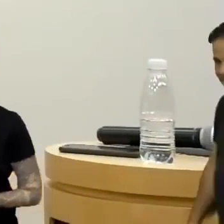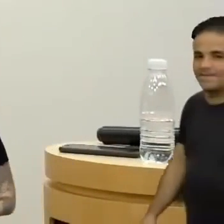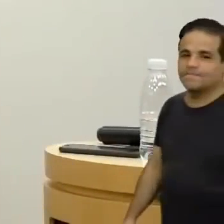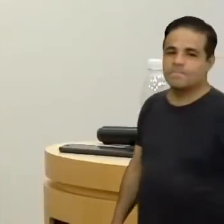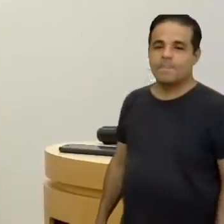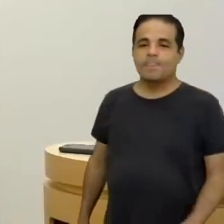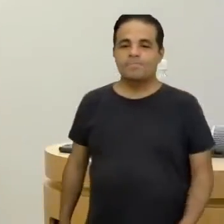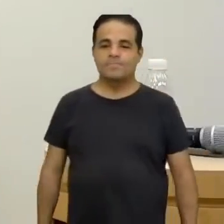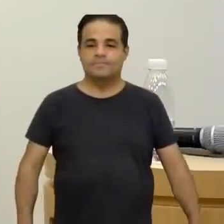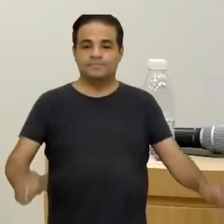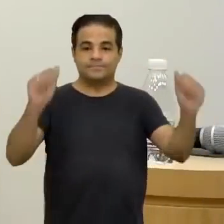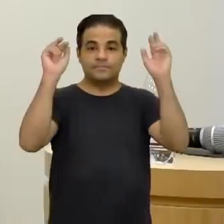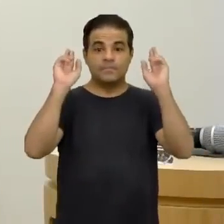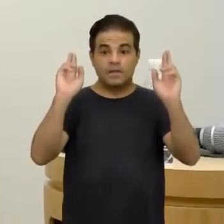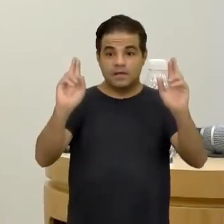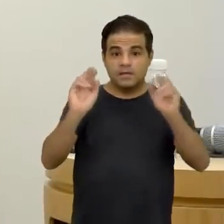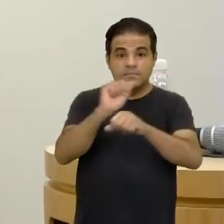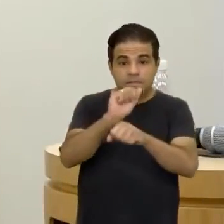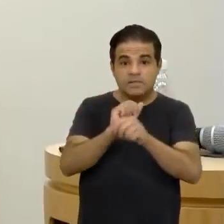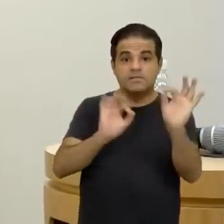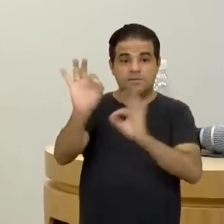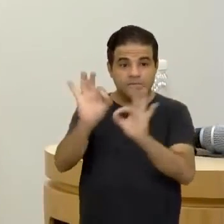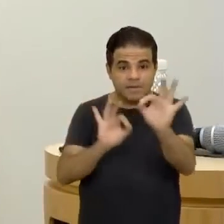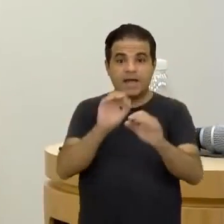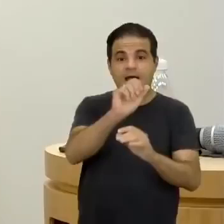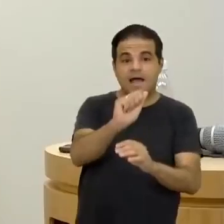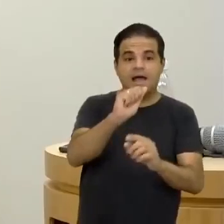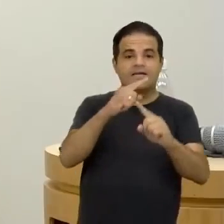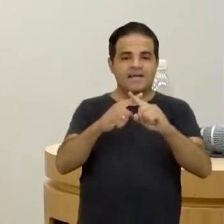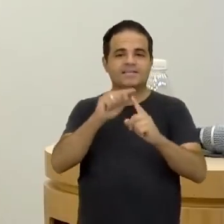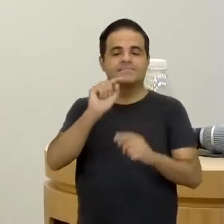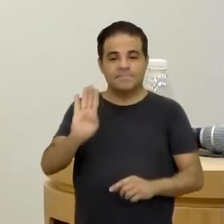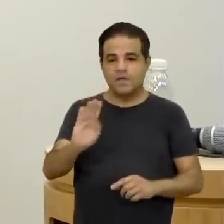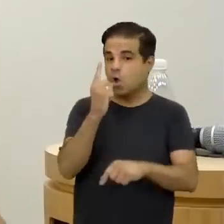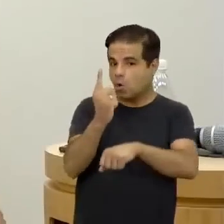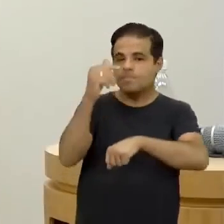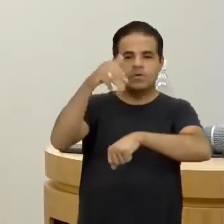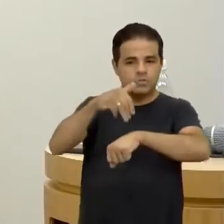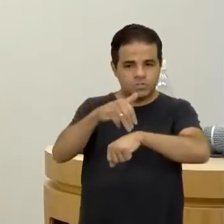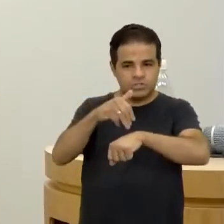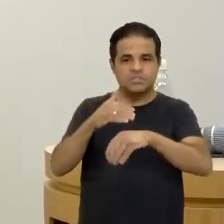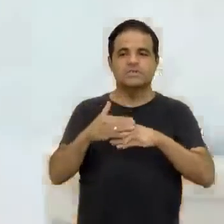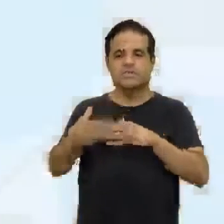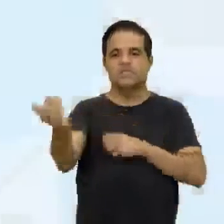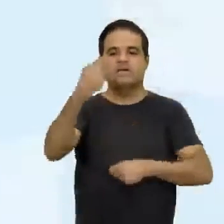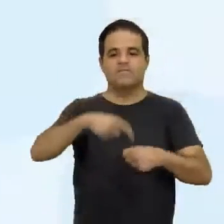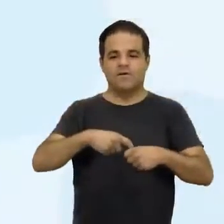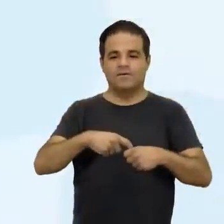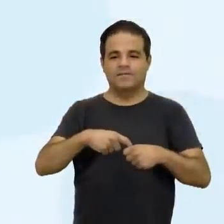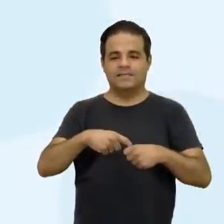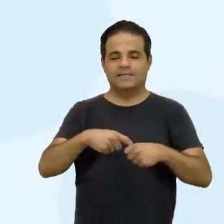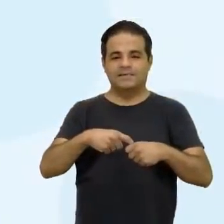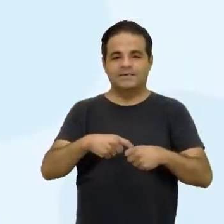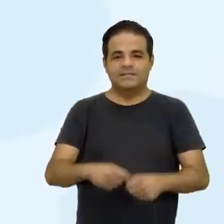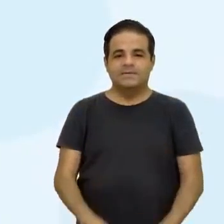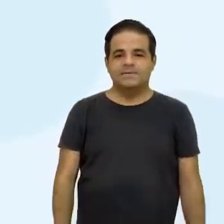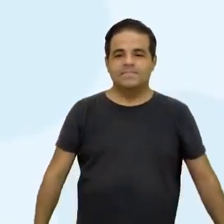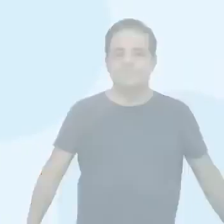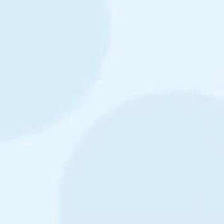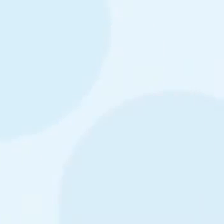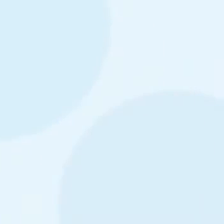quero que vocês montem um quadrado A + B vezes a + b um minutinho e a gente já volta